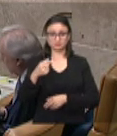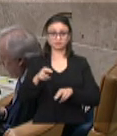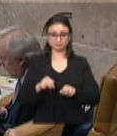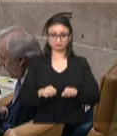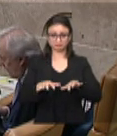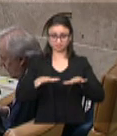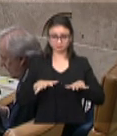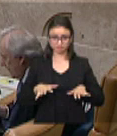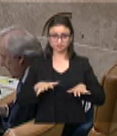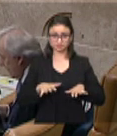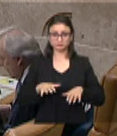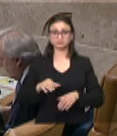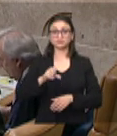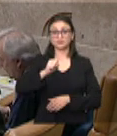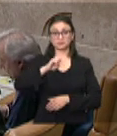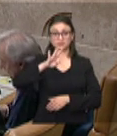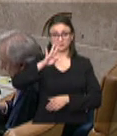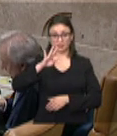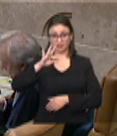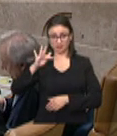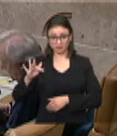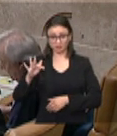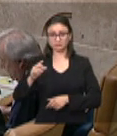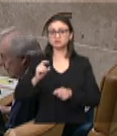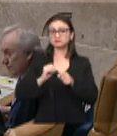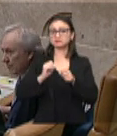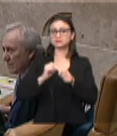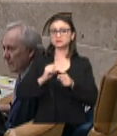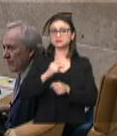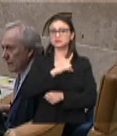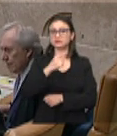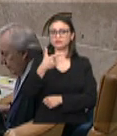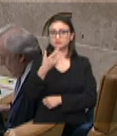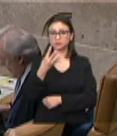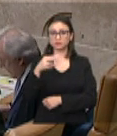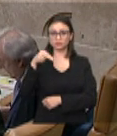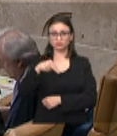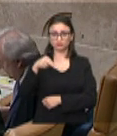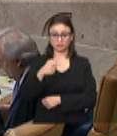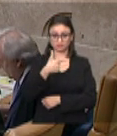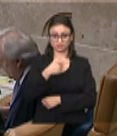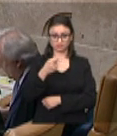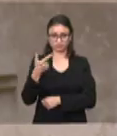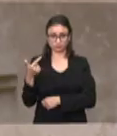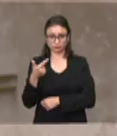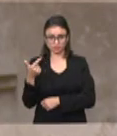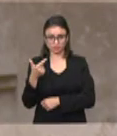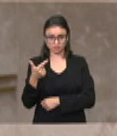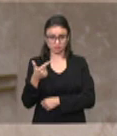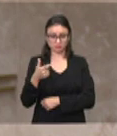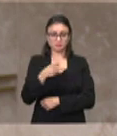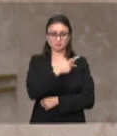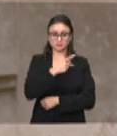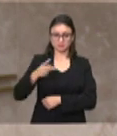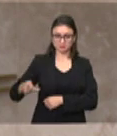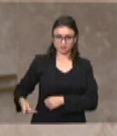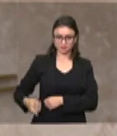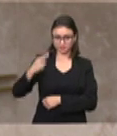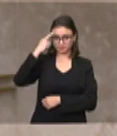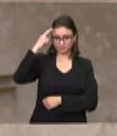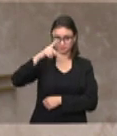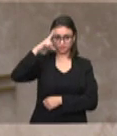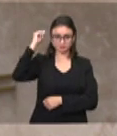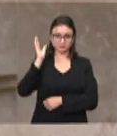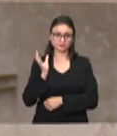do Plenário do Supremo Tribunal Federal, realizada em 24 de novembro de 2022. Presidência da senhora ministra Rosa